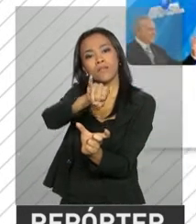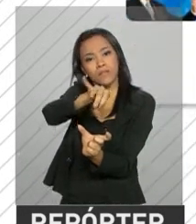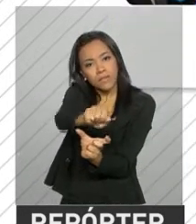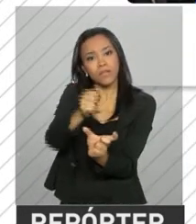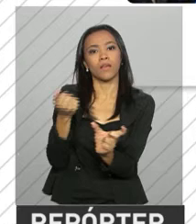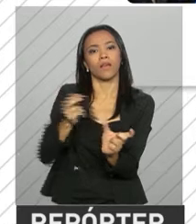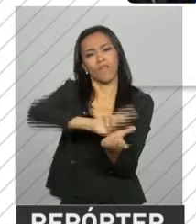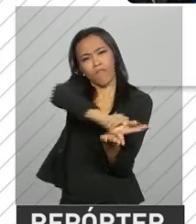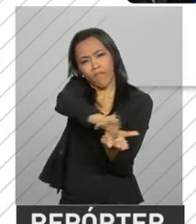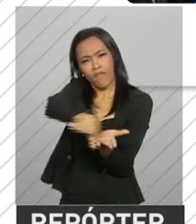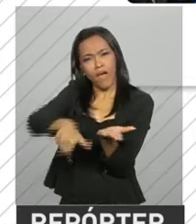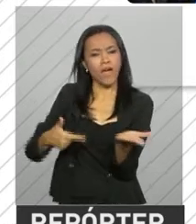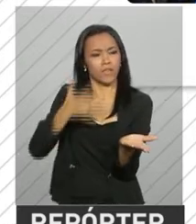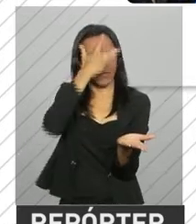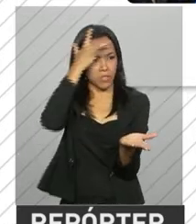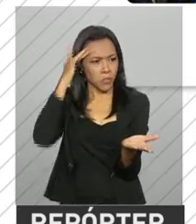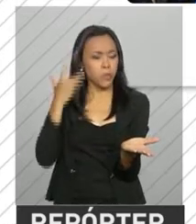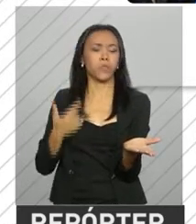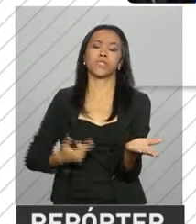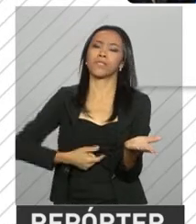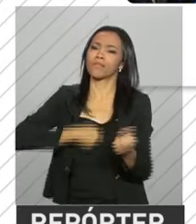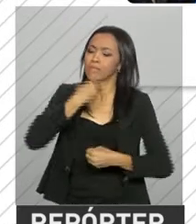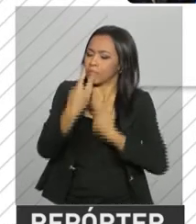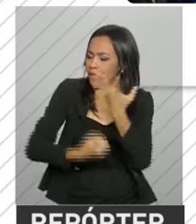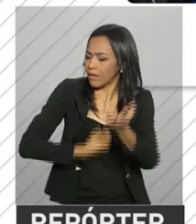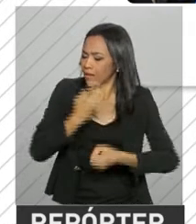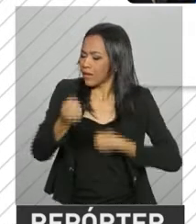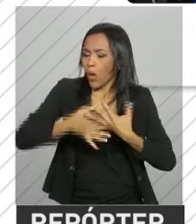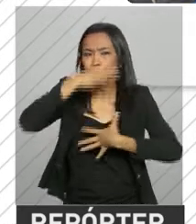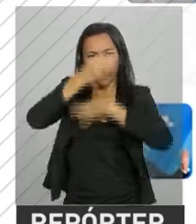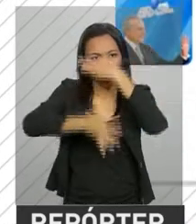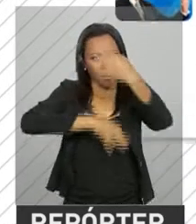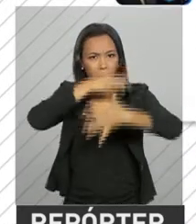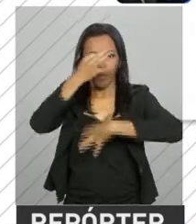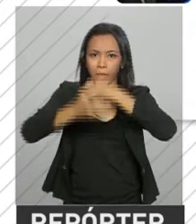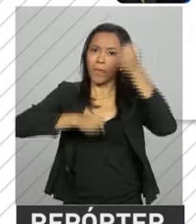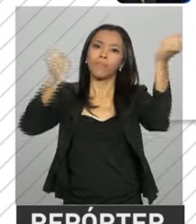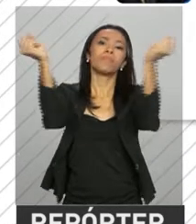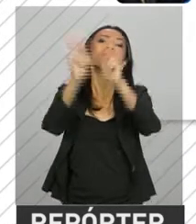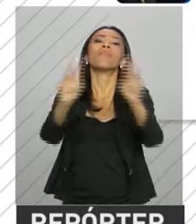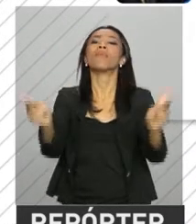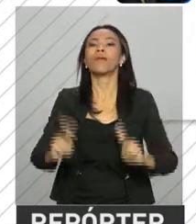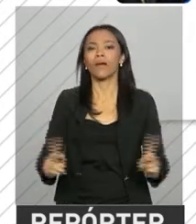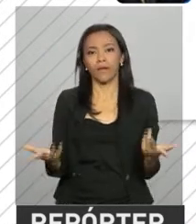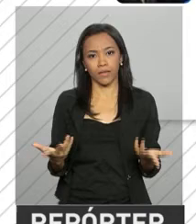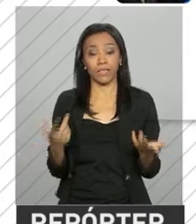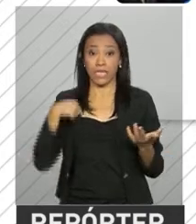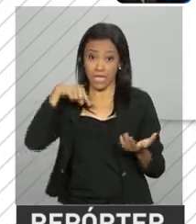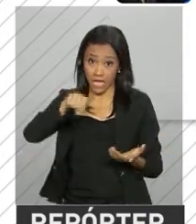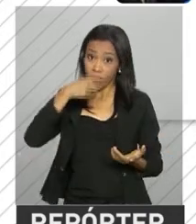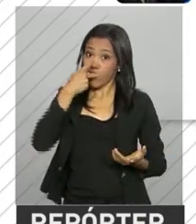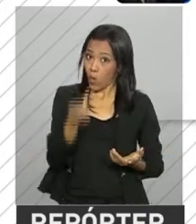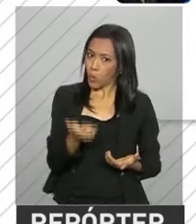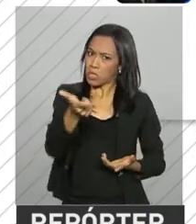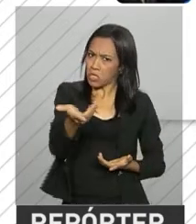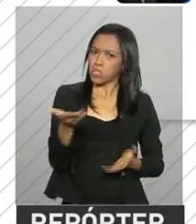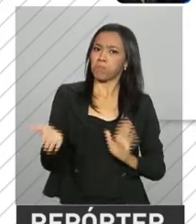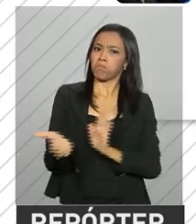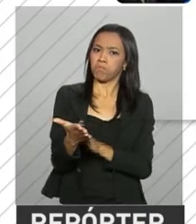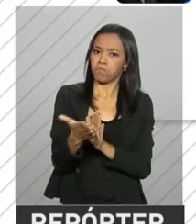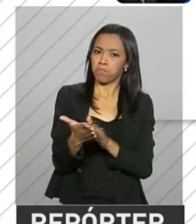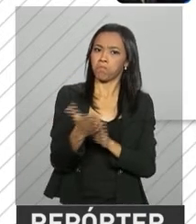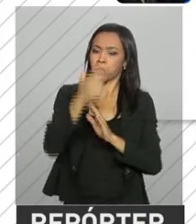milhares de cidadãos puderam expressar suas ideias de maneira pacífica. Temer disse ainda que esse comportamento